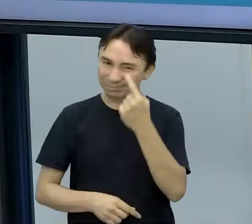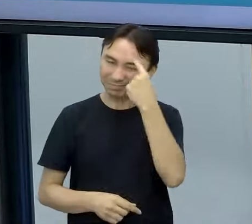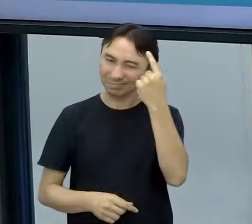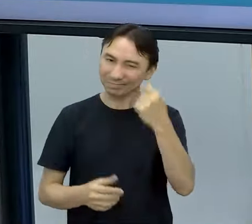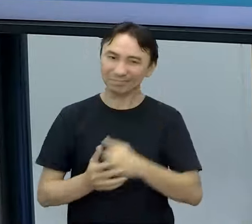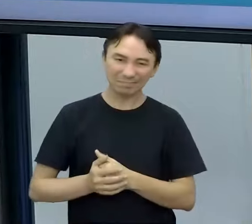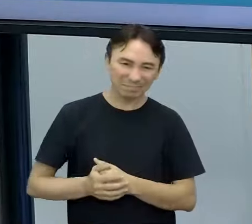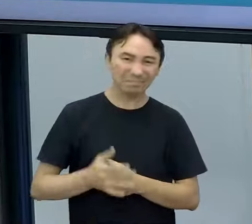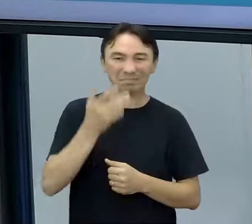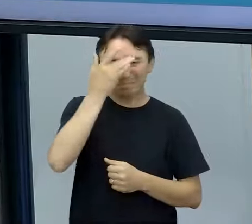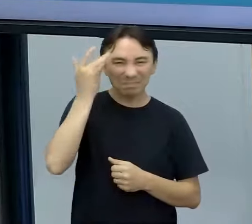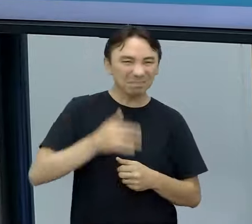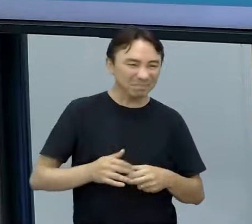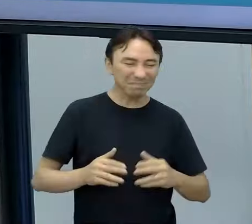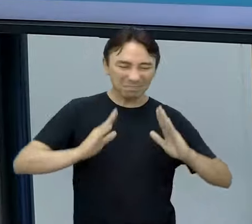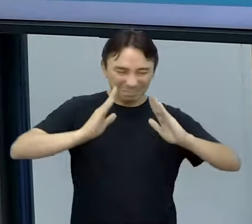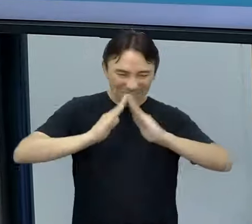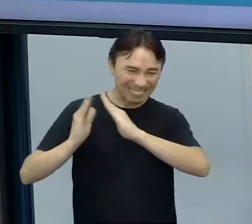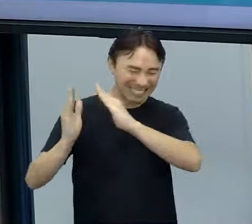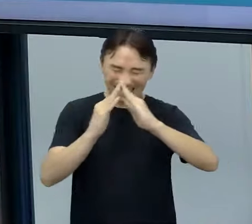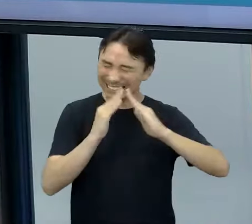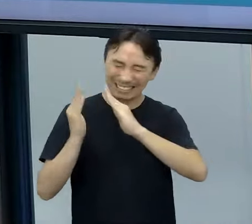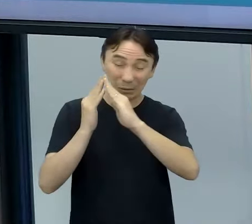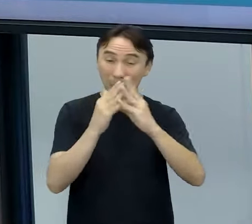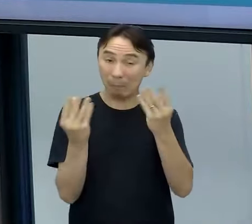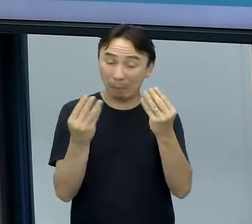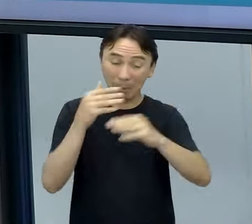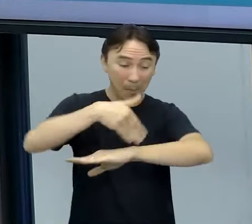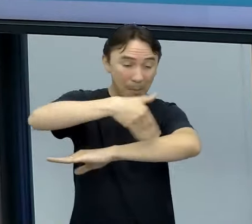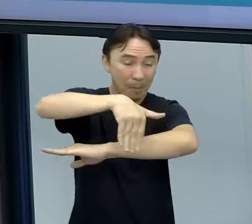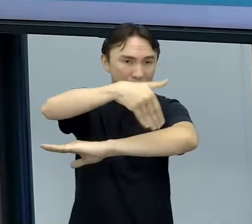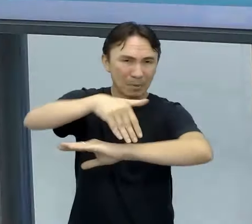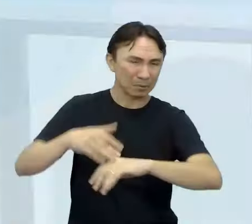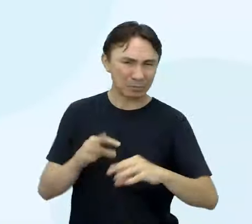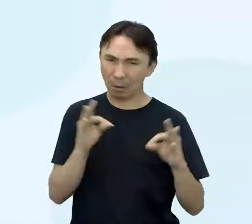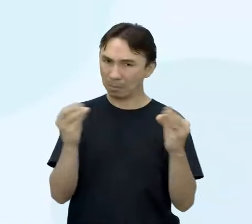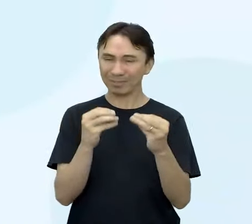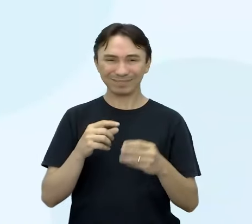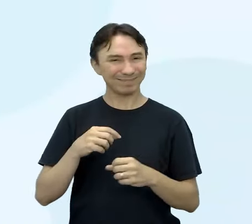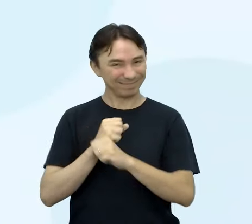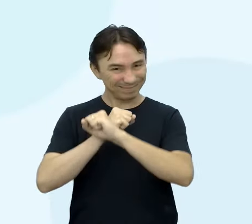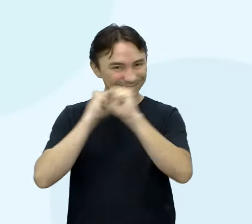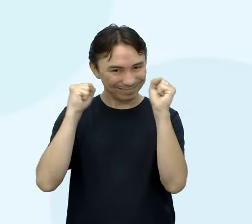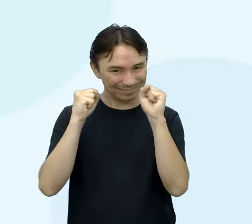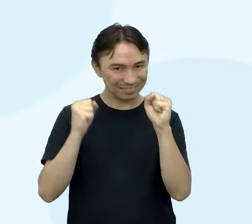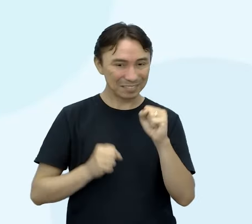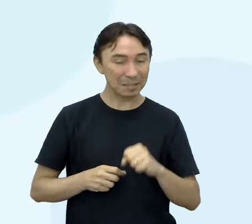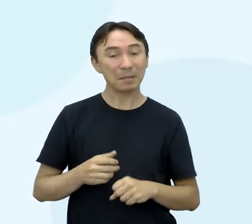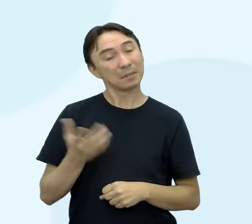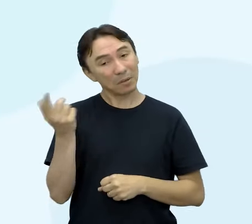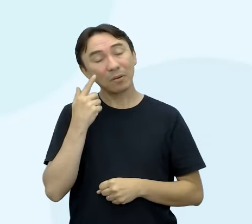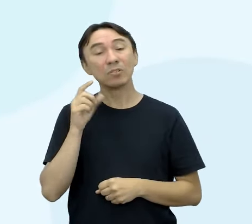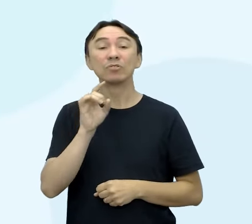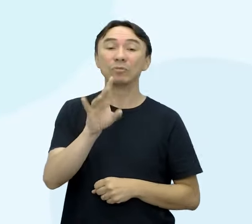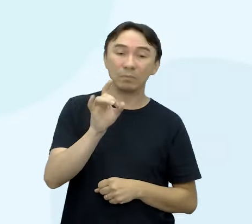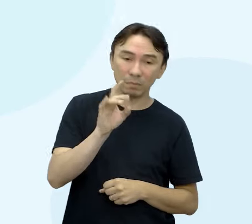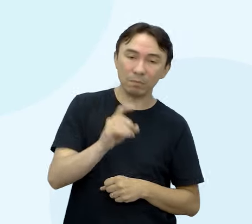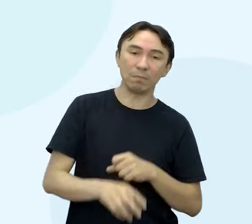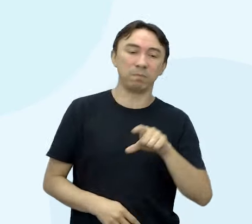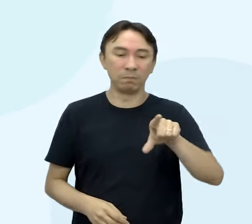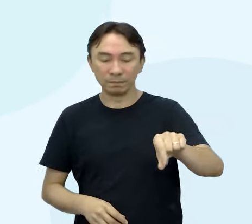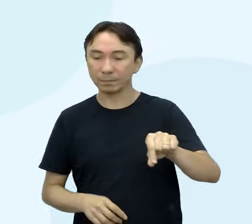Posso diminuir meu grupo? Fechar um pouco mais? Então, aqui eu fechei, ó. Eu falei que eu vou fazer, na verdade, amostral. Ou seja, eu vou pegar